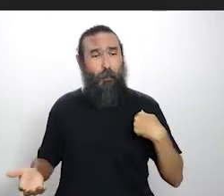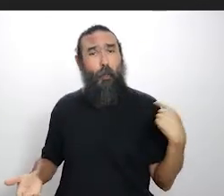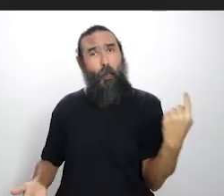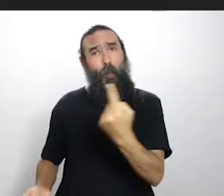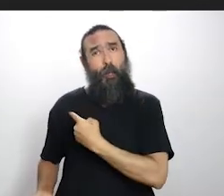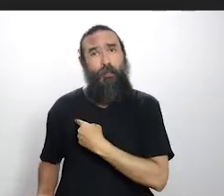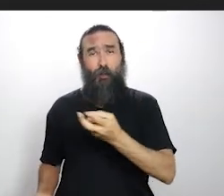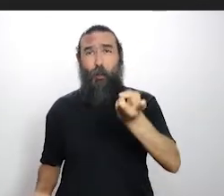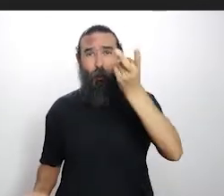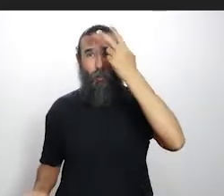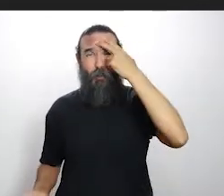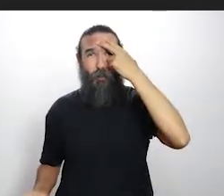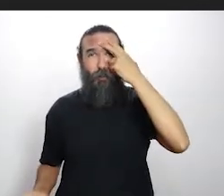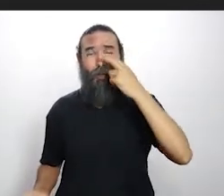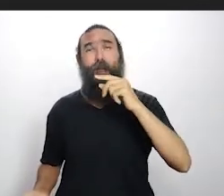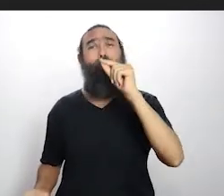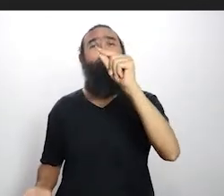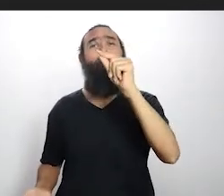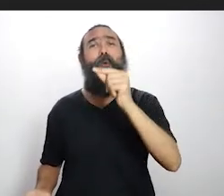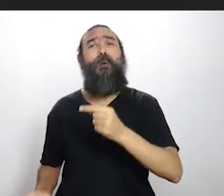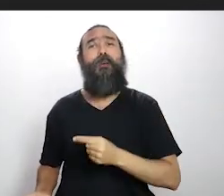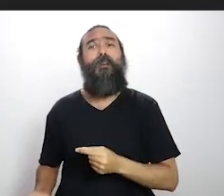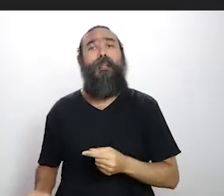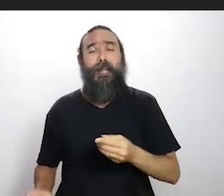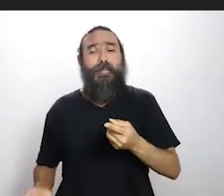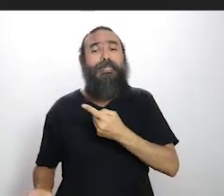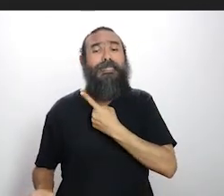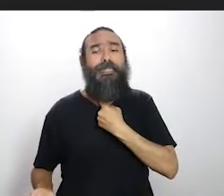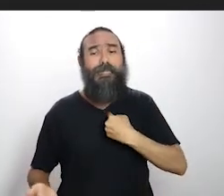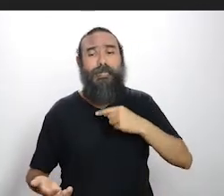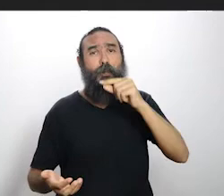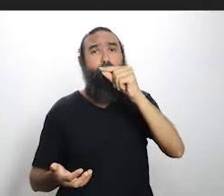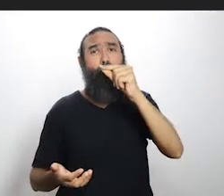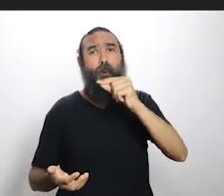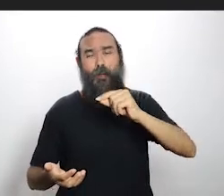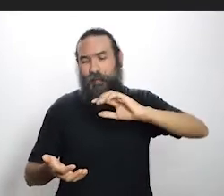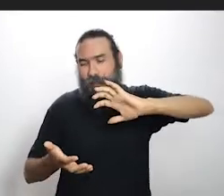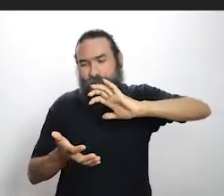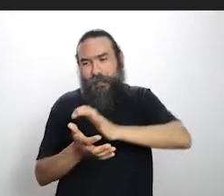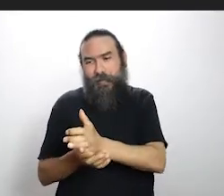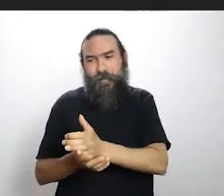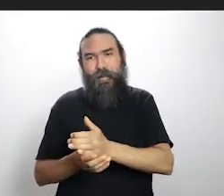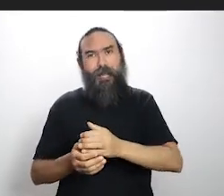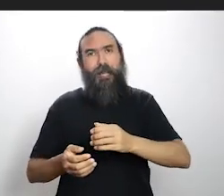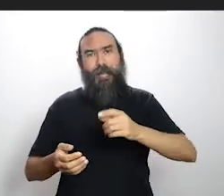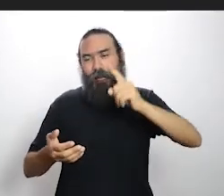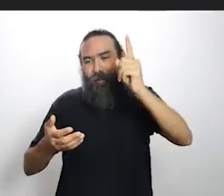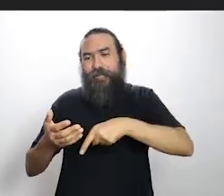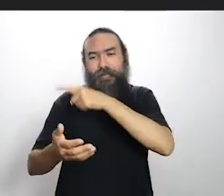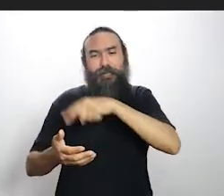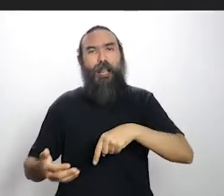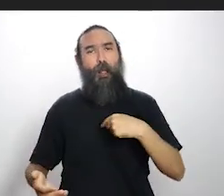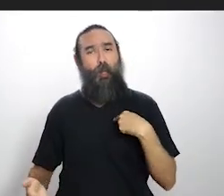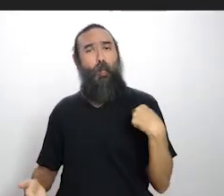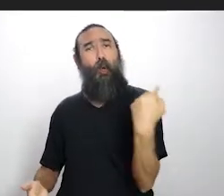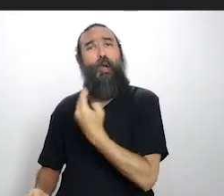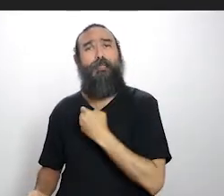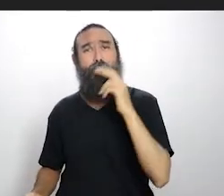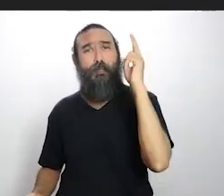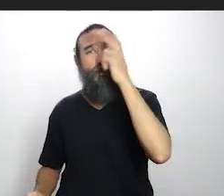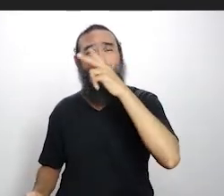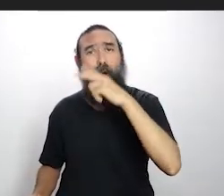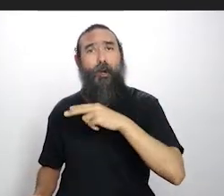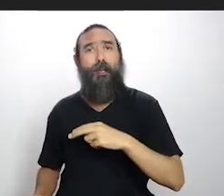de desqualificação dos nossos acúmulos, de falta de respeito pela elaboração dos